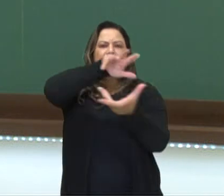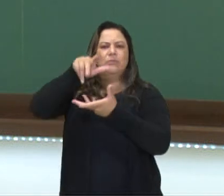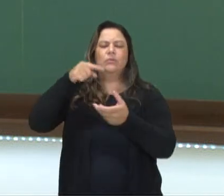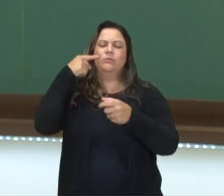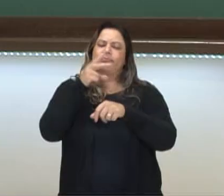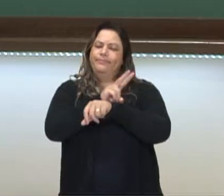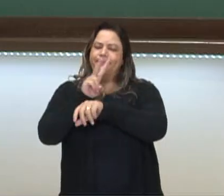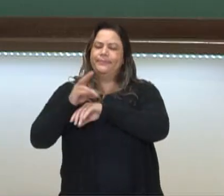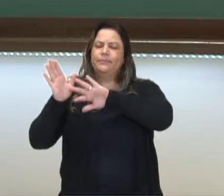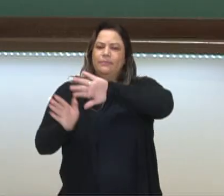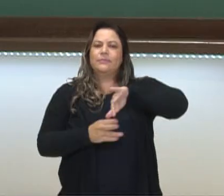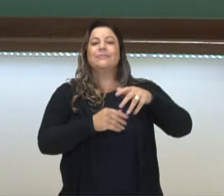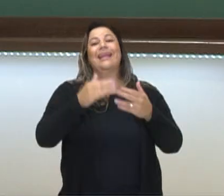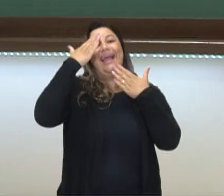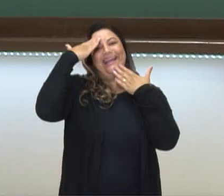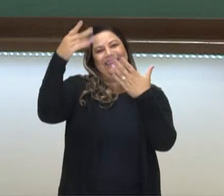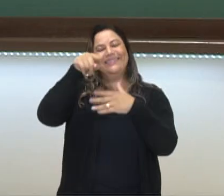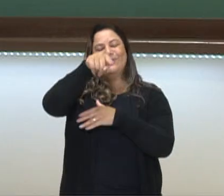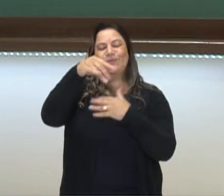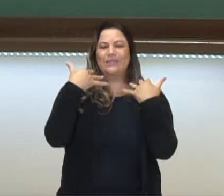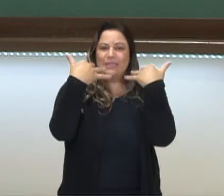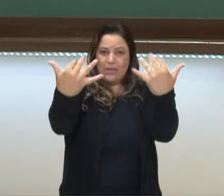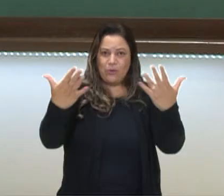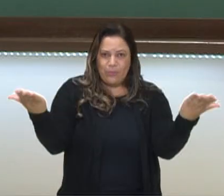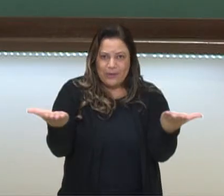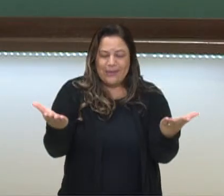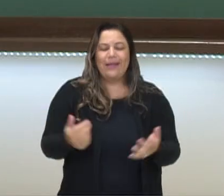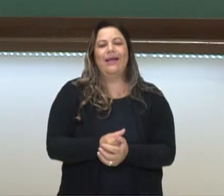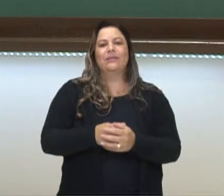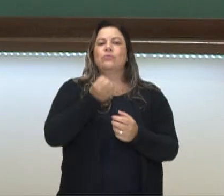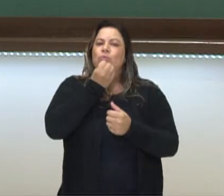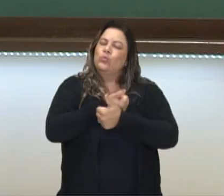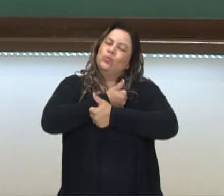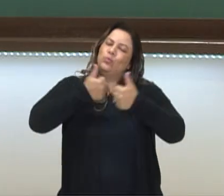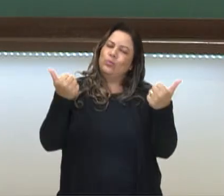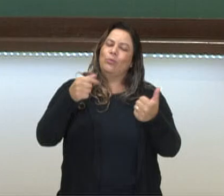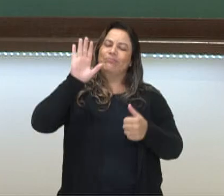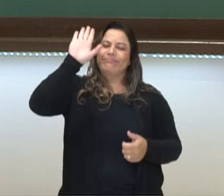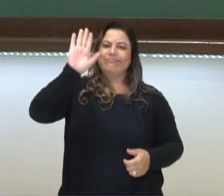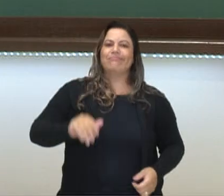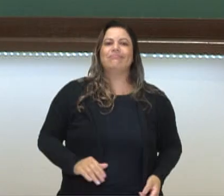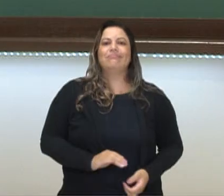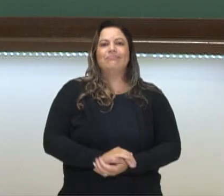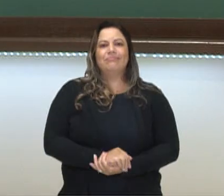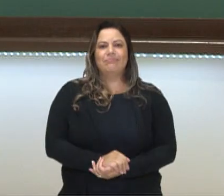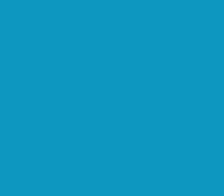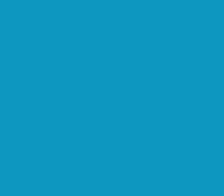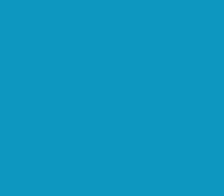Agradeço a você por ter acompanhado essa nossa aula, desejo a você tudo de bom e até breve!